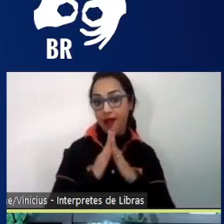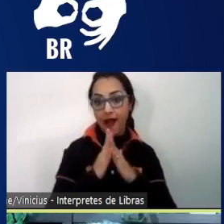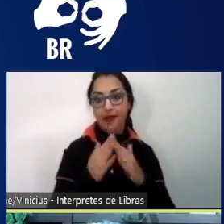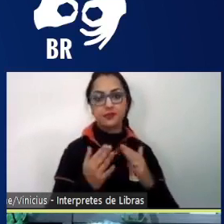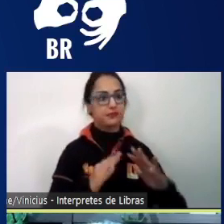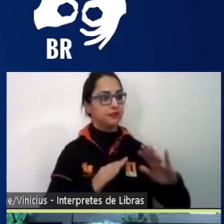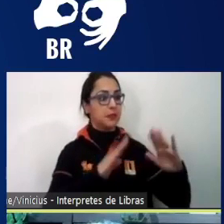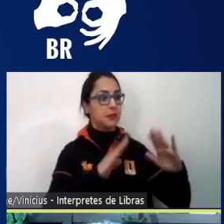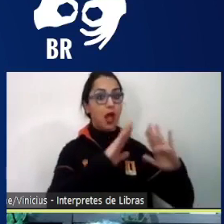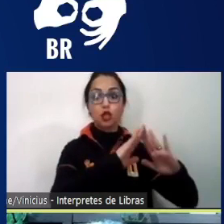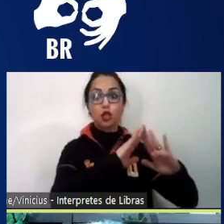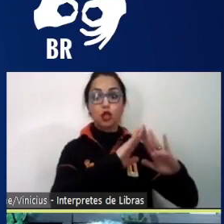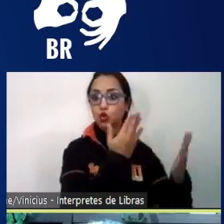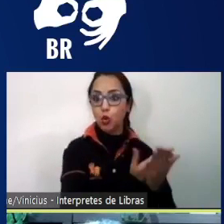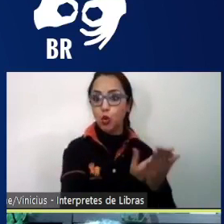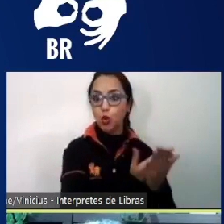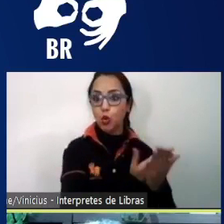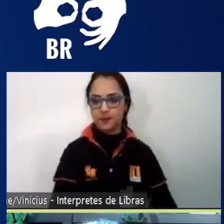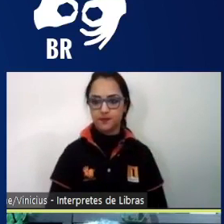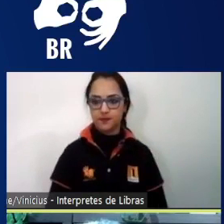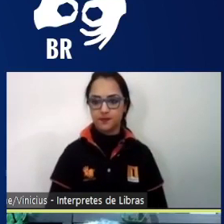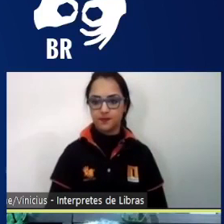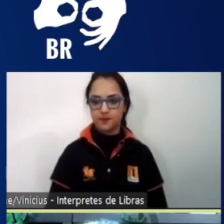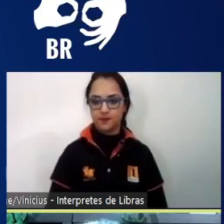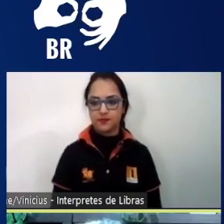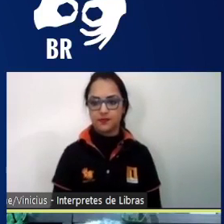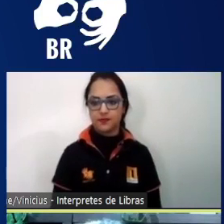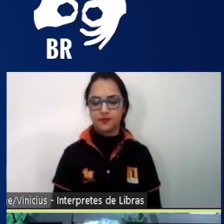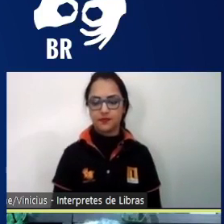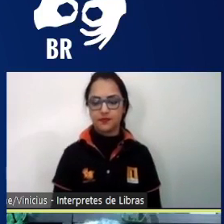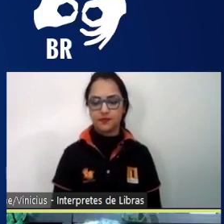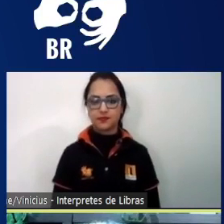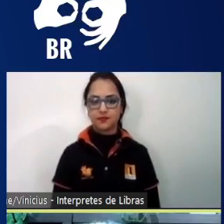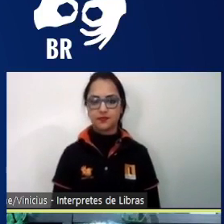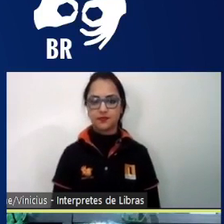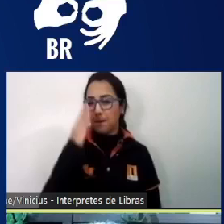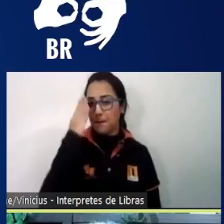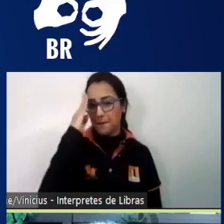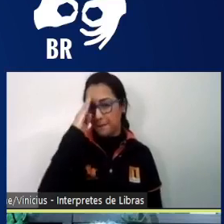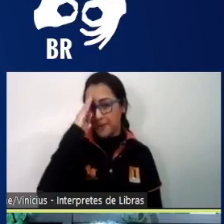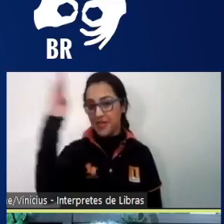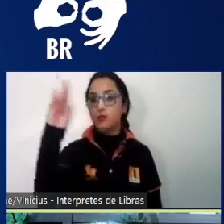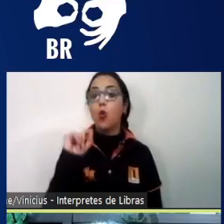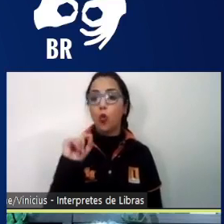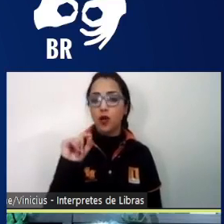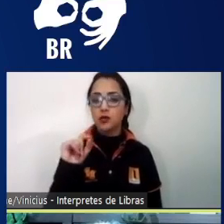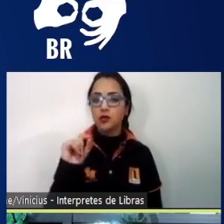escolas, mas principalmente nas relações humanas.